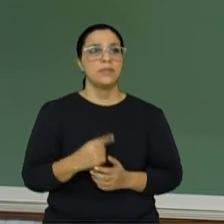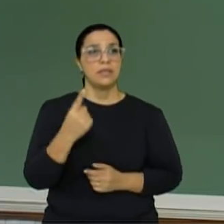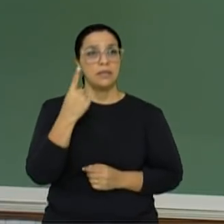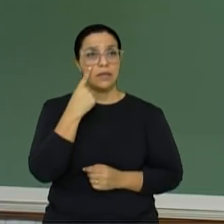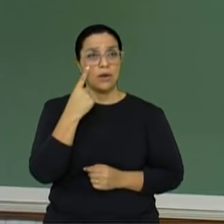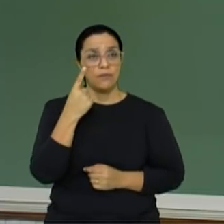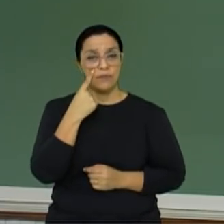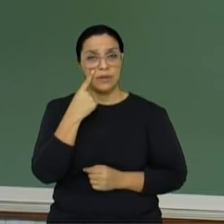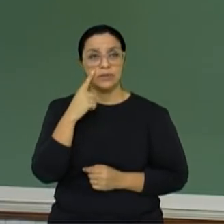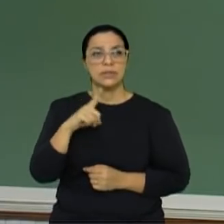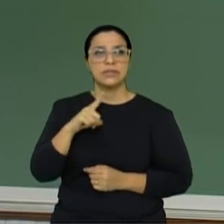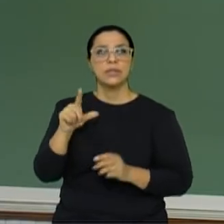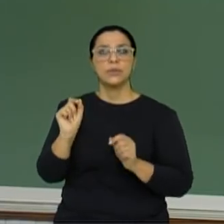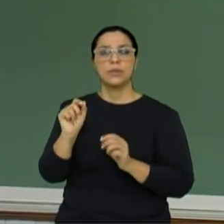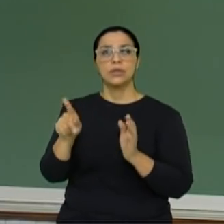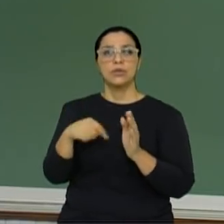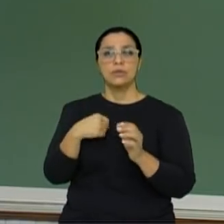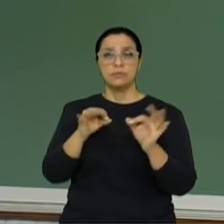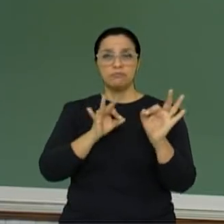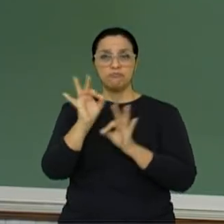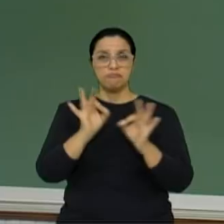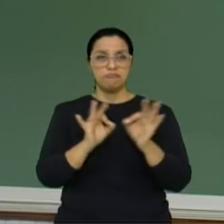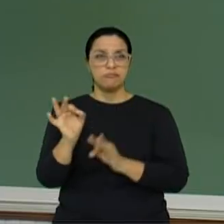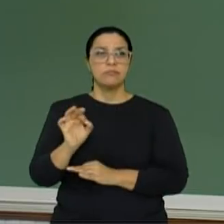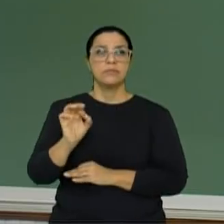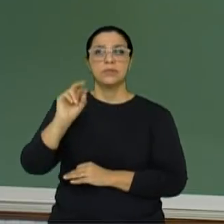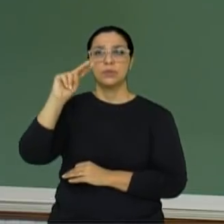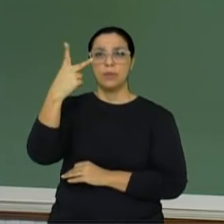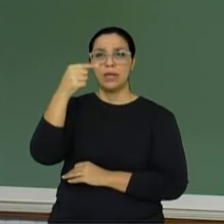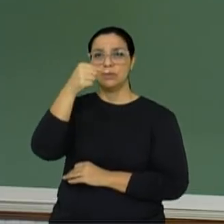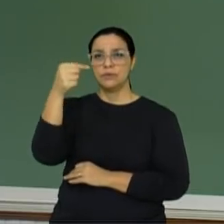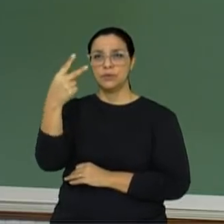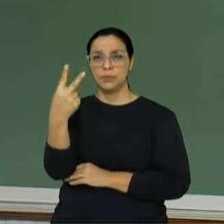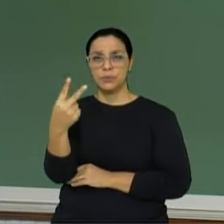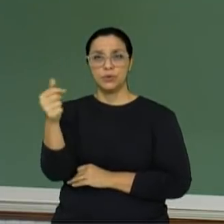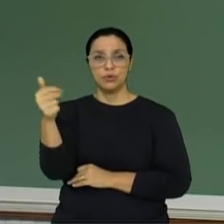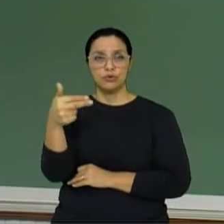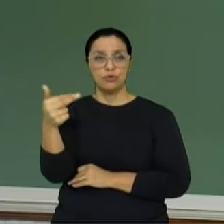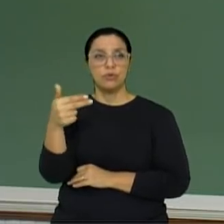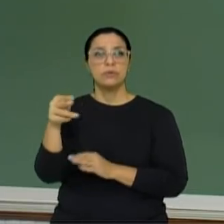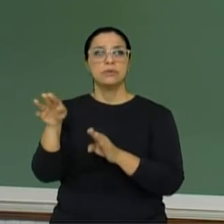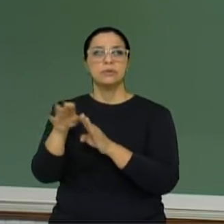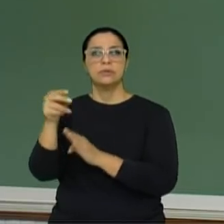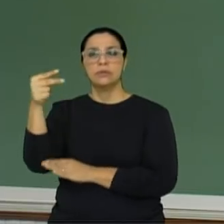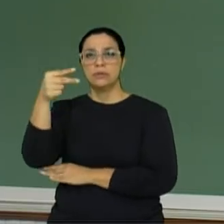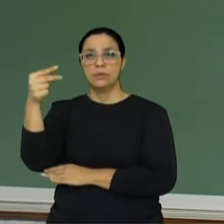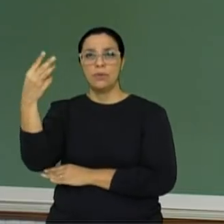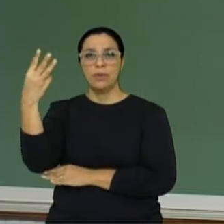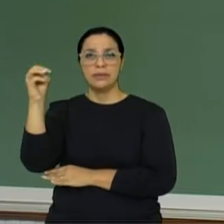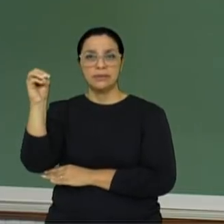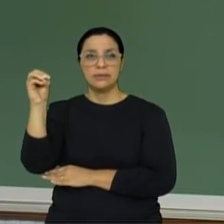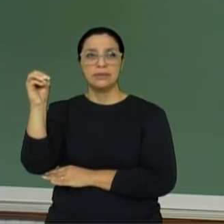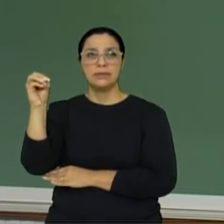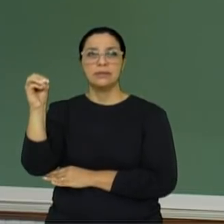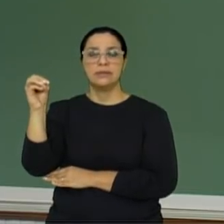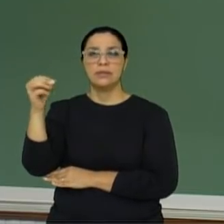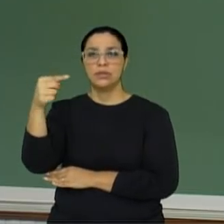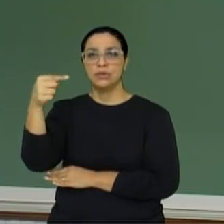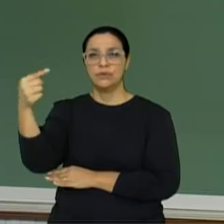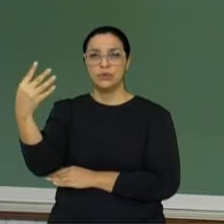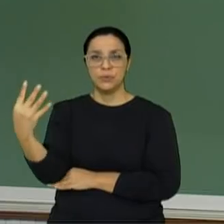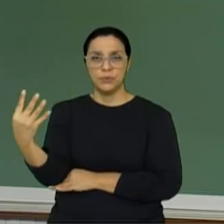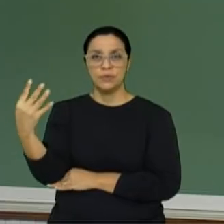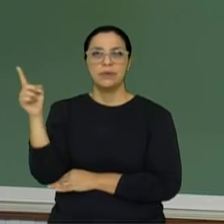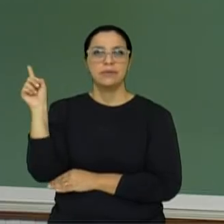Veja, pegando as duas figuras, vamos montar a proporção. O H está para 12, o H está para 12, ok? Assim